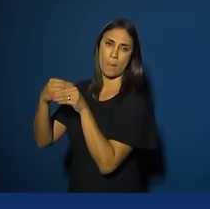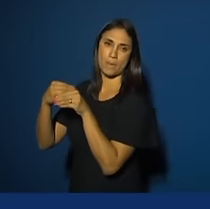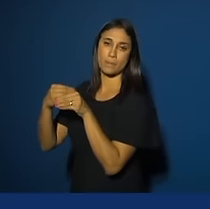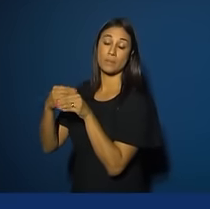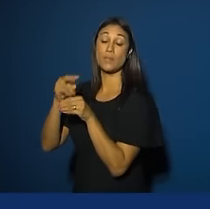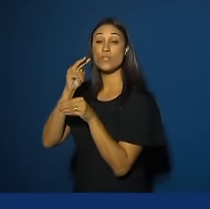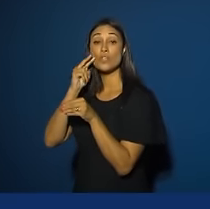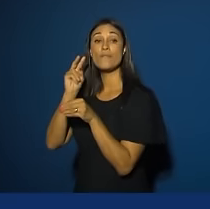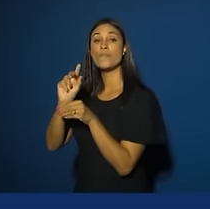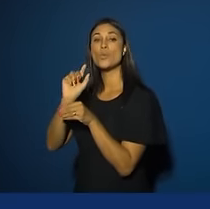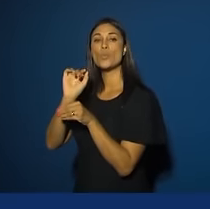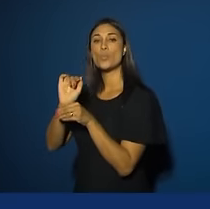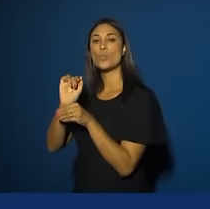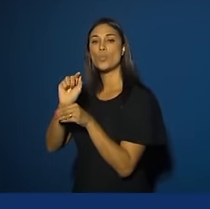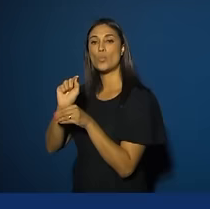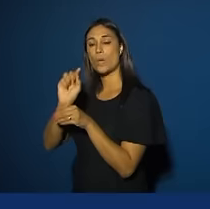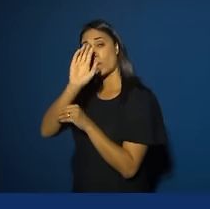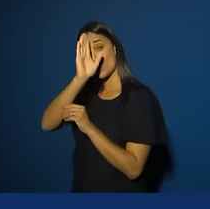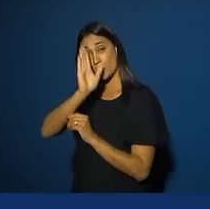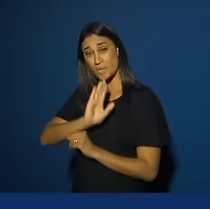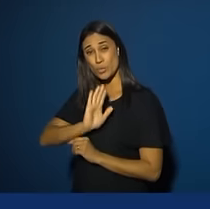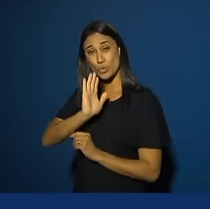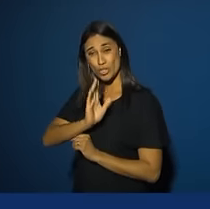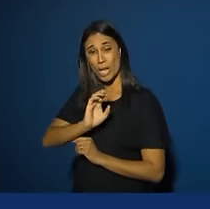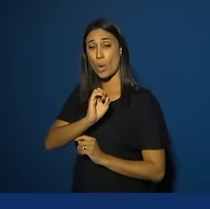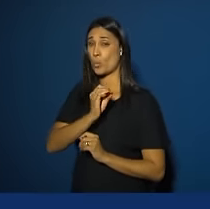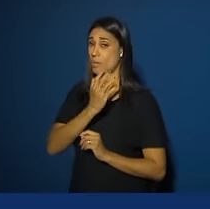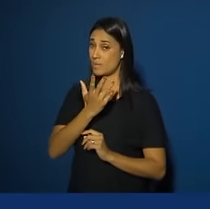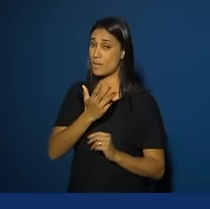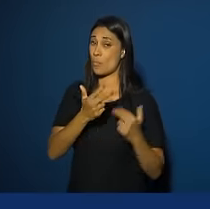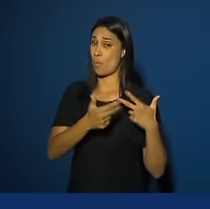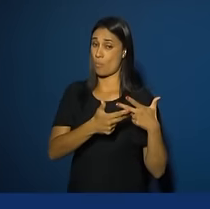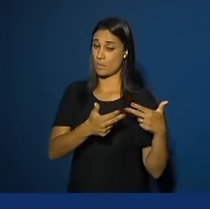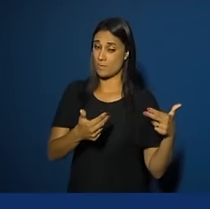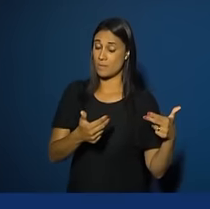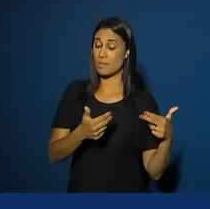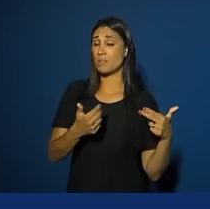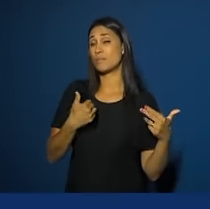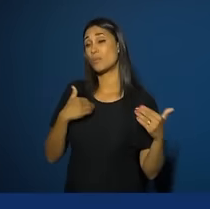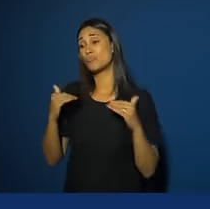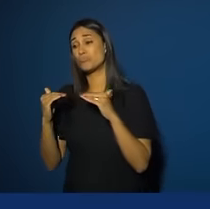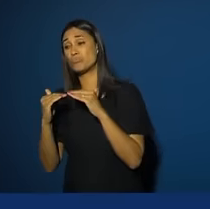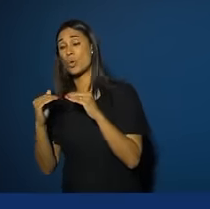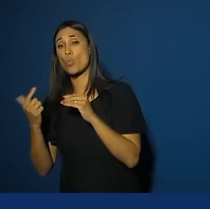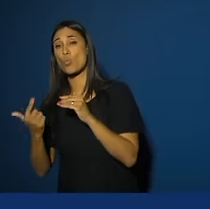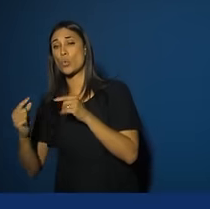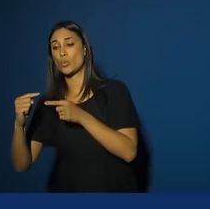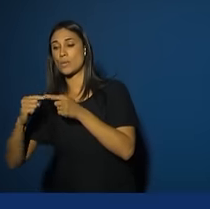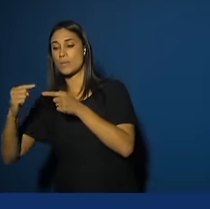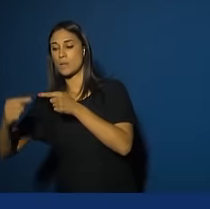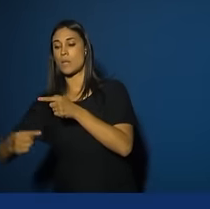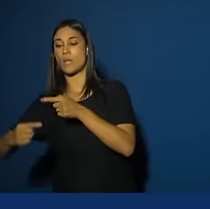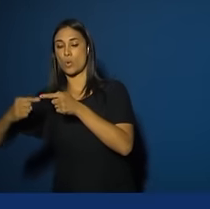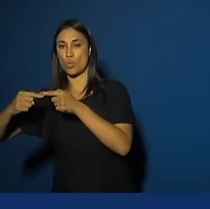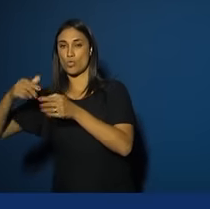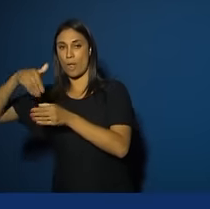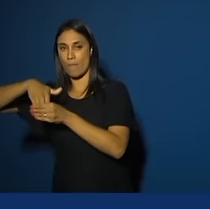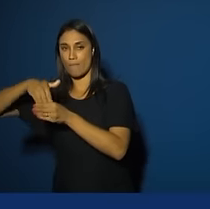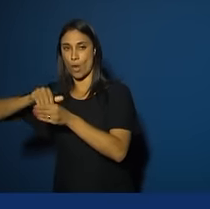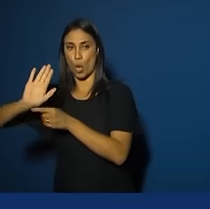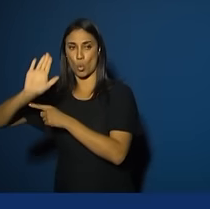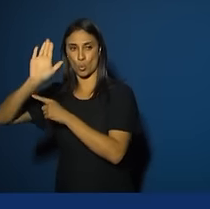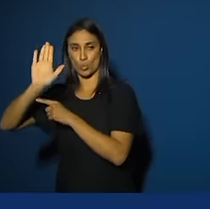viu essa alguma coisa a mais acontecer no Brasil algumas vezes, em geral, coincidindo com o ciclo eleitoral, que